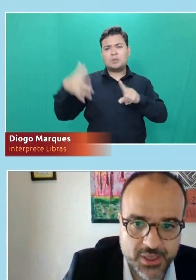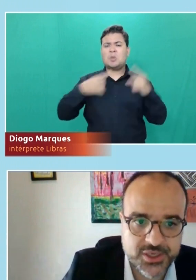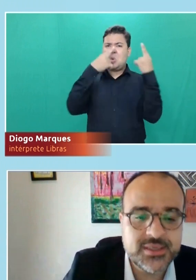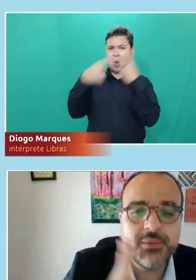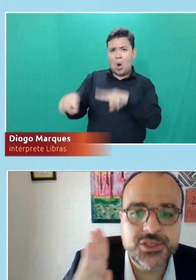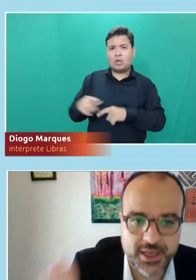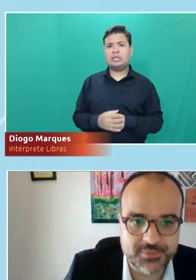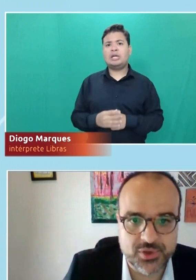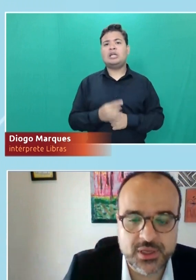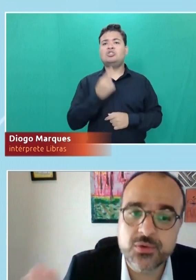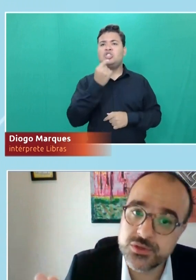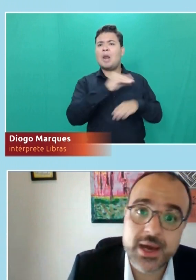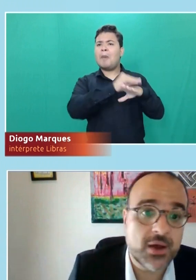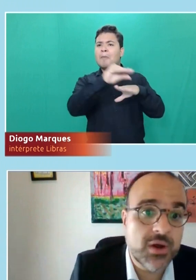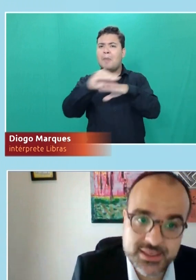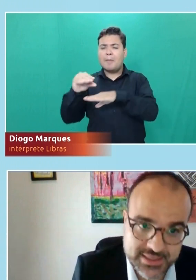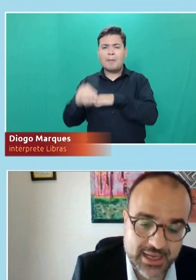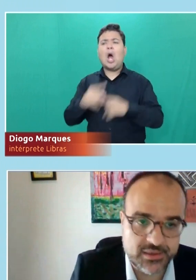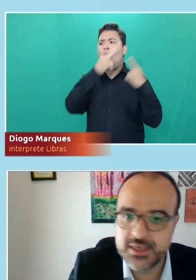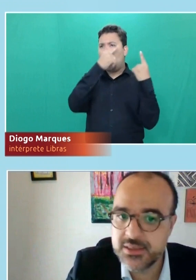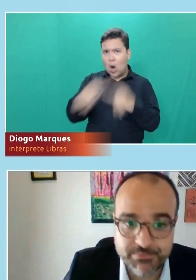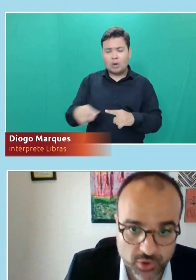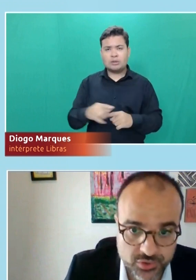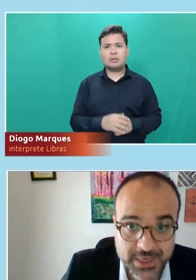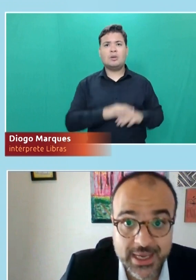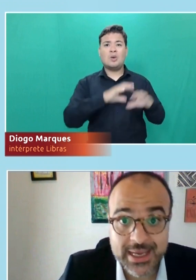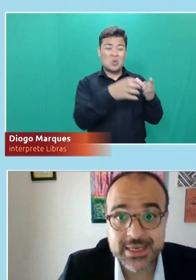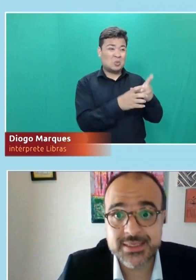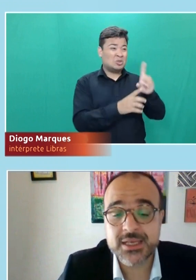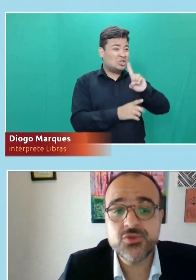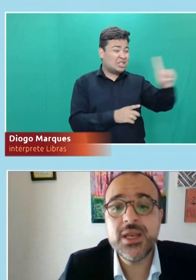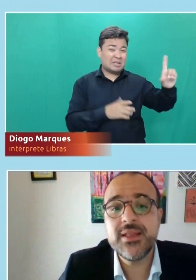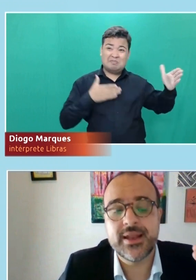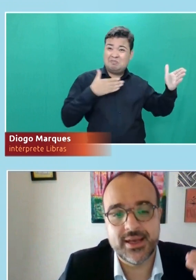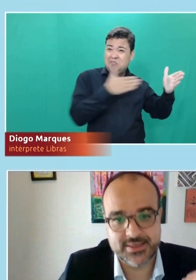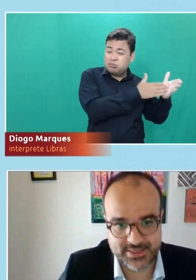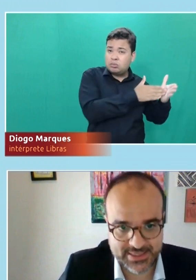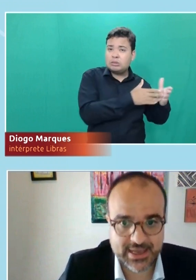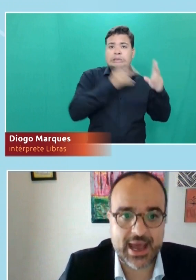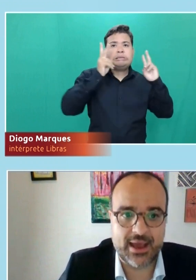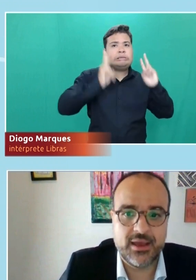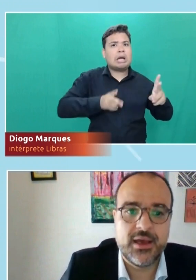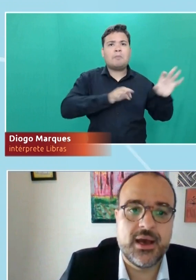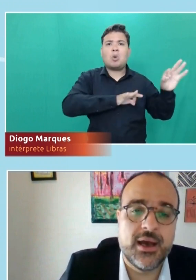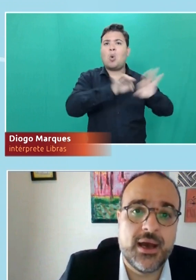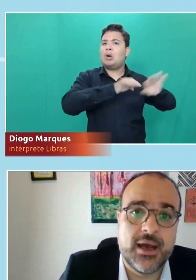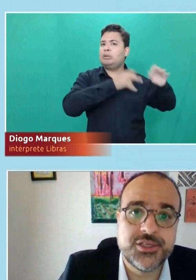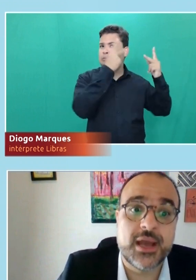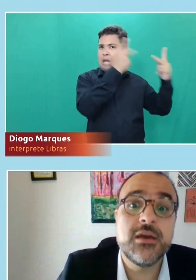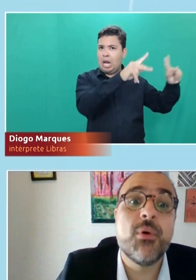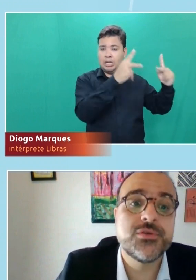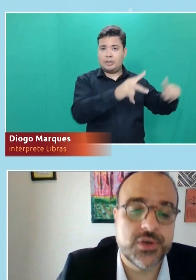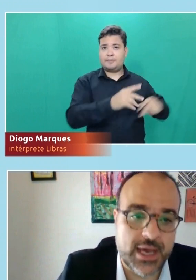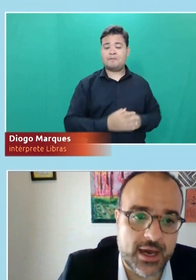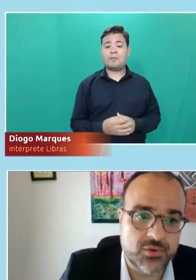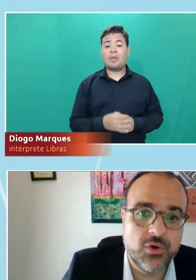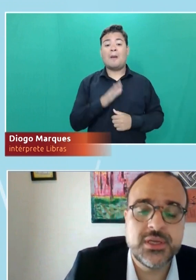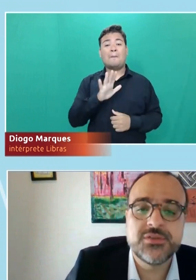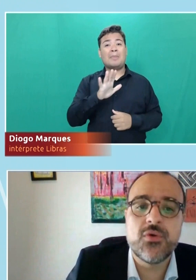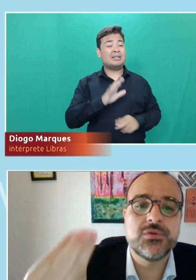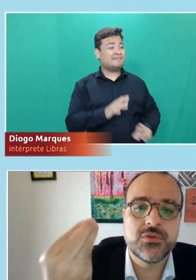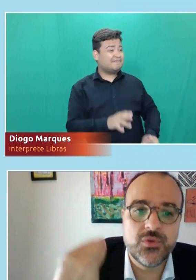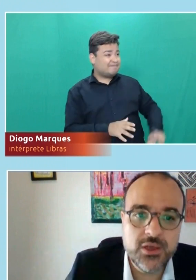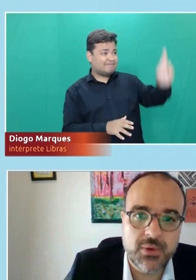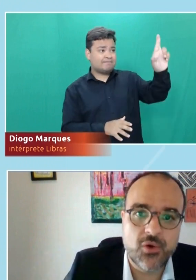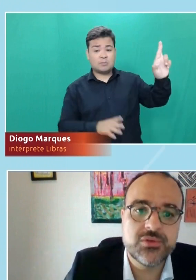assim sucessivamente. A extrema-direita, portanto, continuará organizada. Esse é um ponto. Se a sua liderança será Jair Bolsonaro